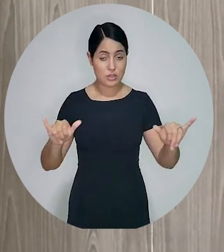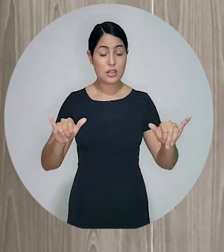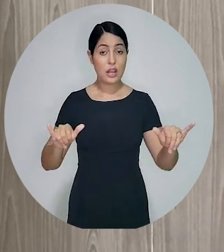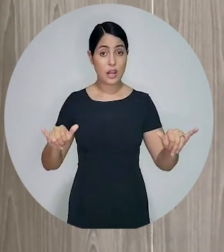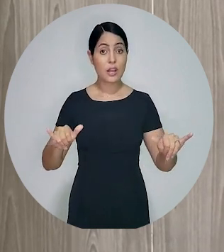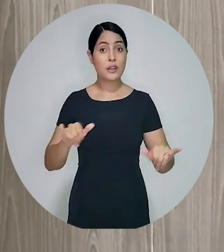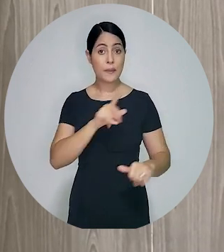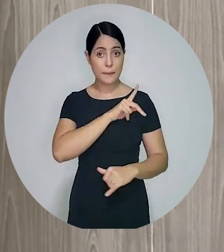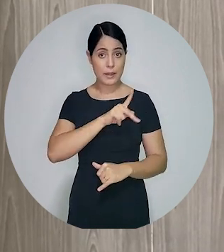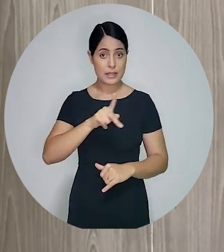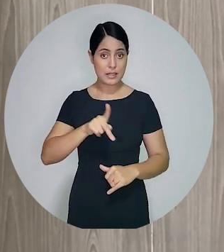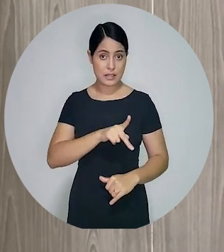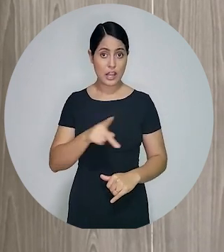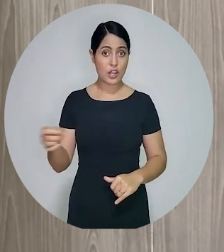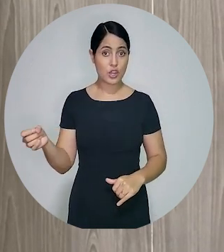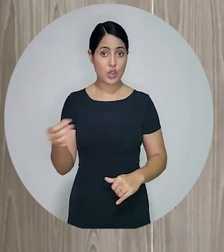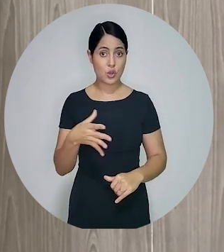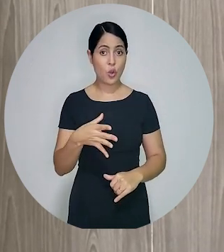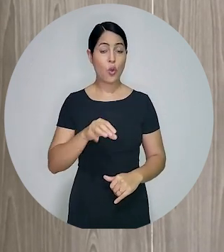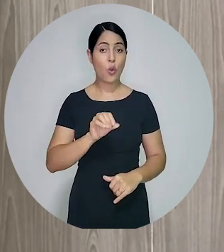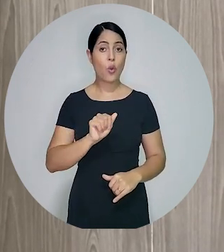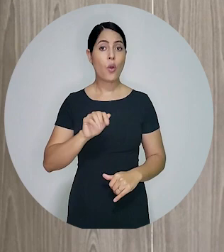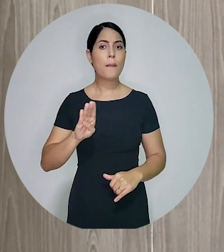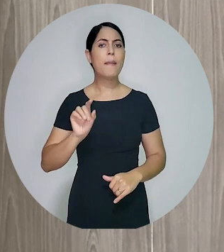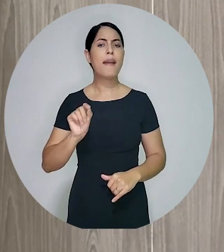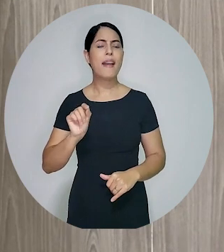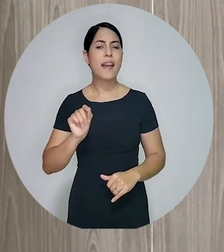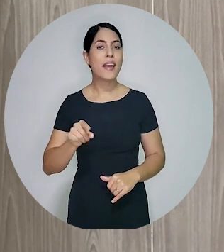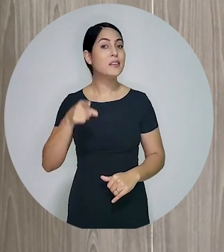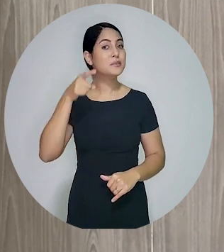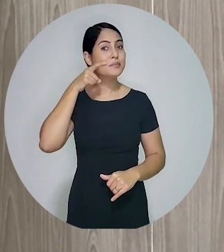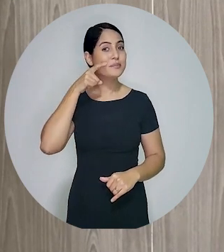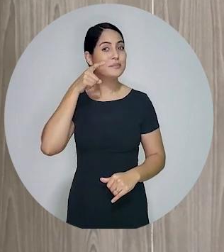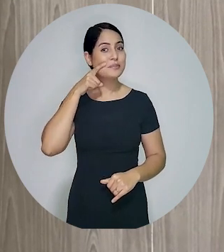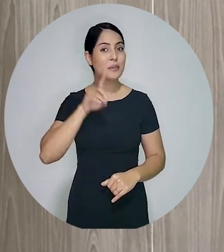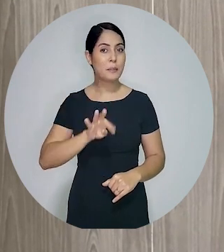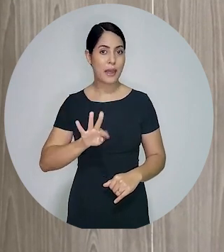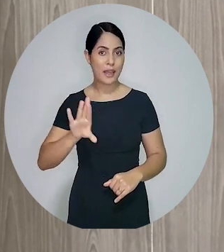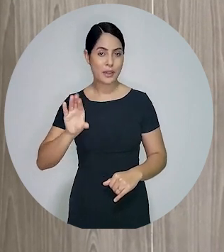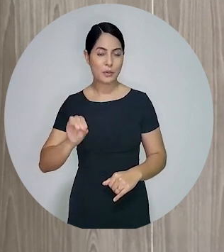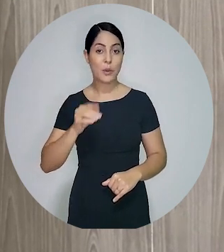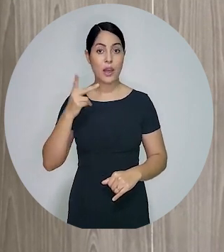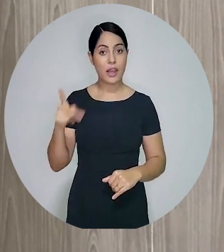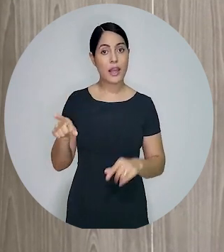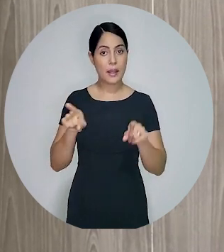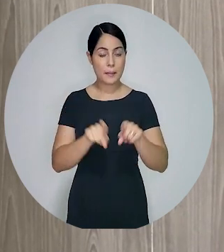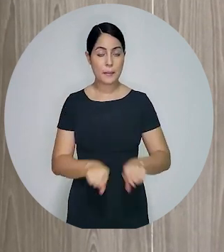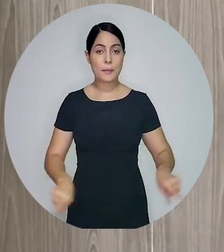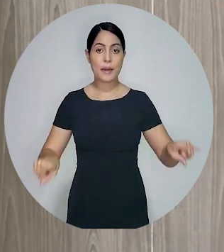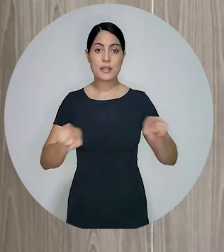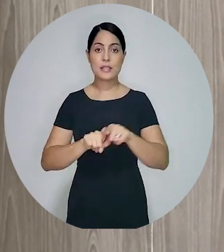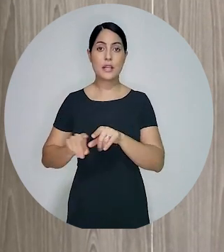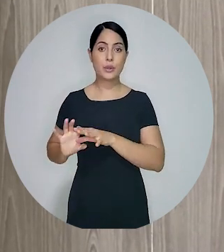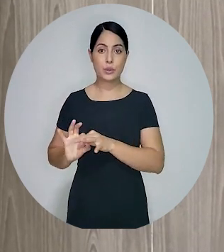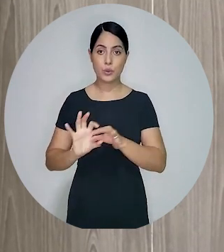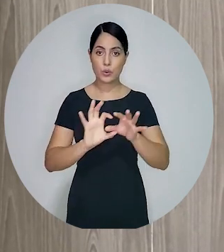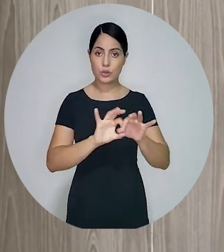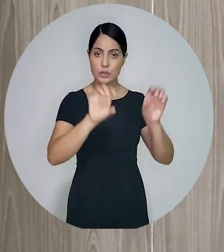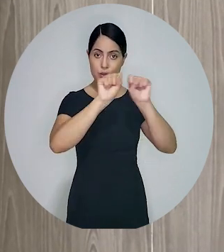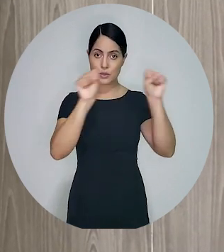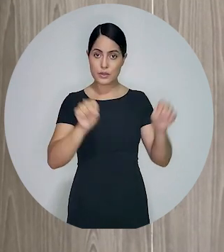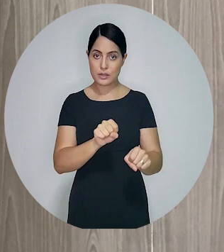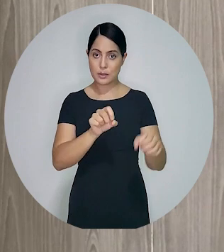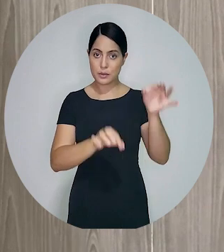que o novo presidente da OAB, Dr. Beto Simonetti, será um grande parceiro para o aprimoramento do sistema